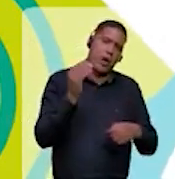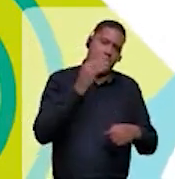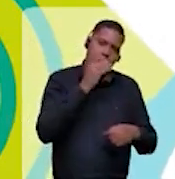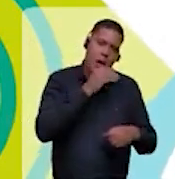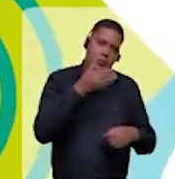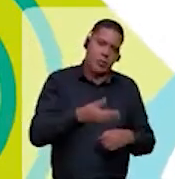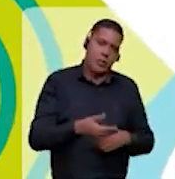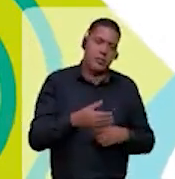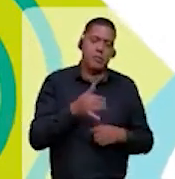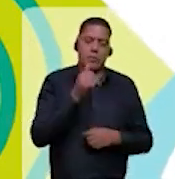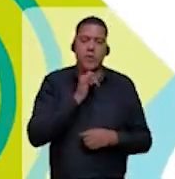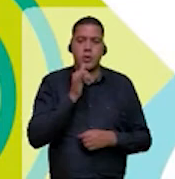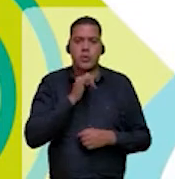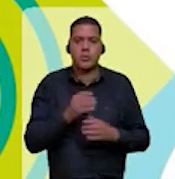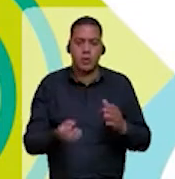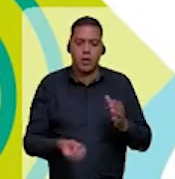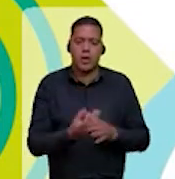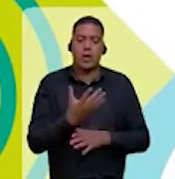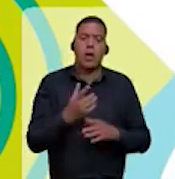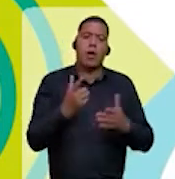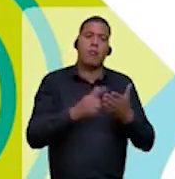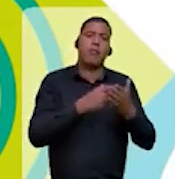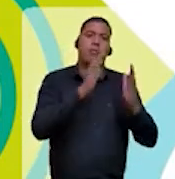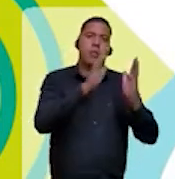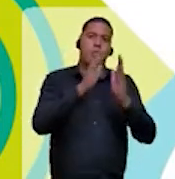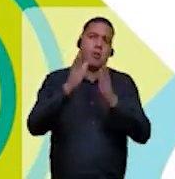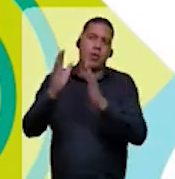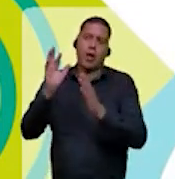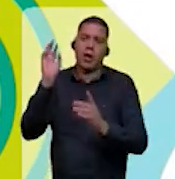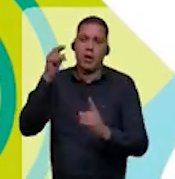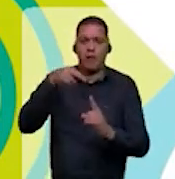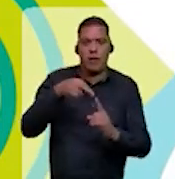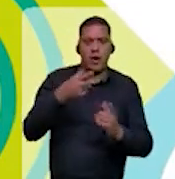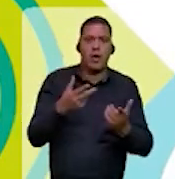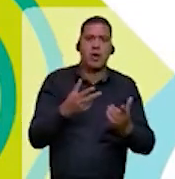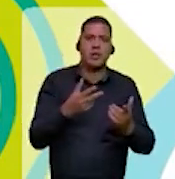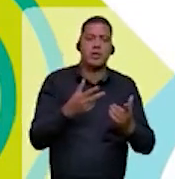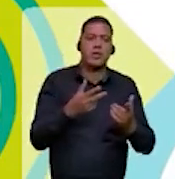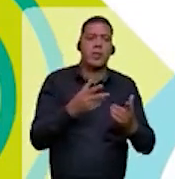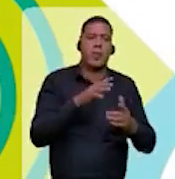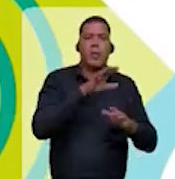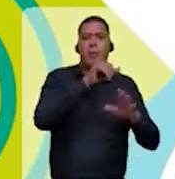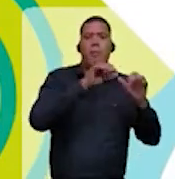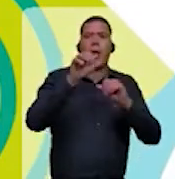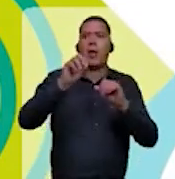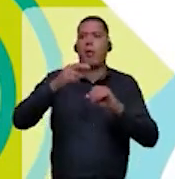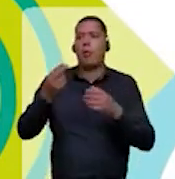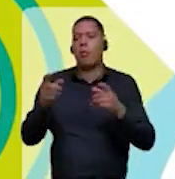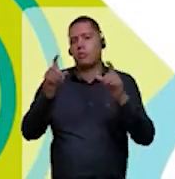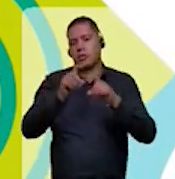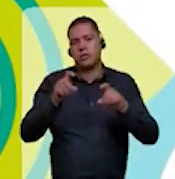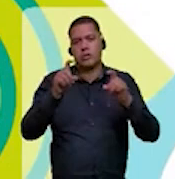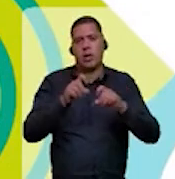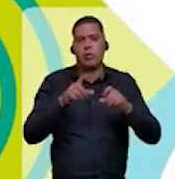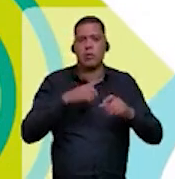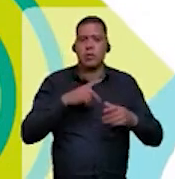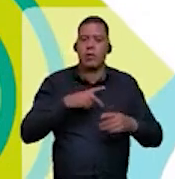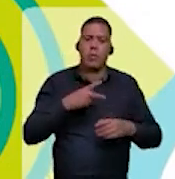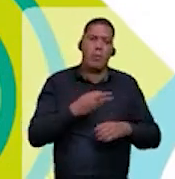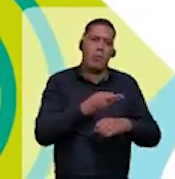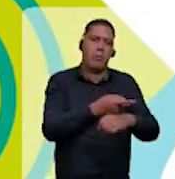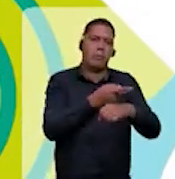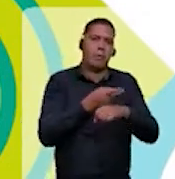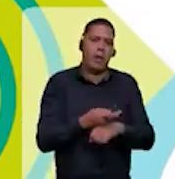aqui por exemplo a criação de bibliotecas de referência físicas ou digitais partindo de reconhecidos prêmios